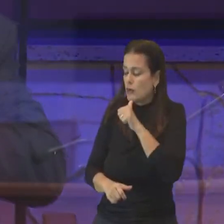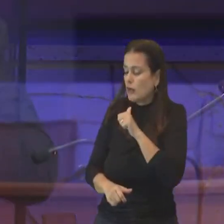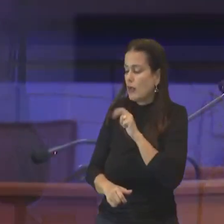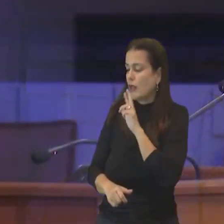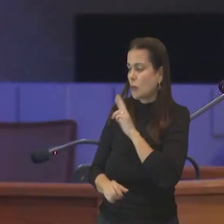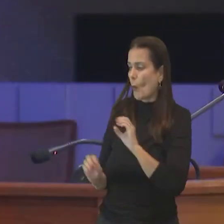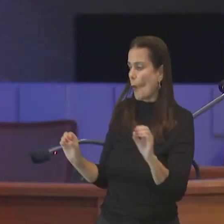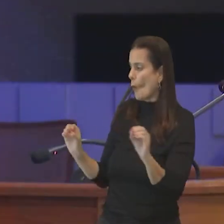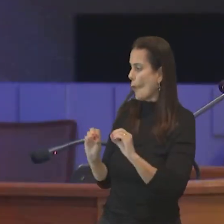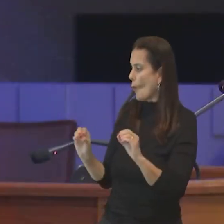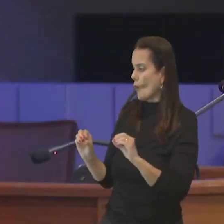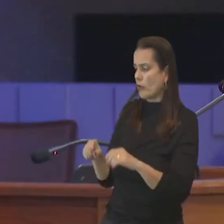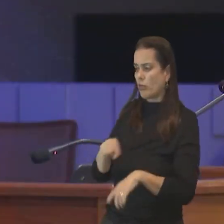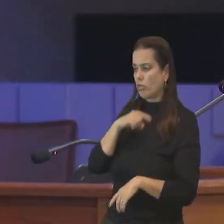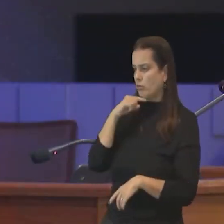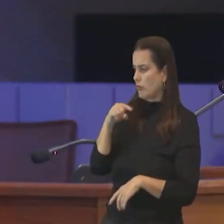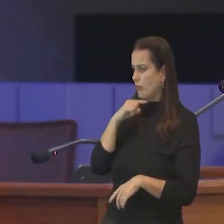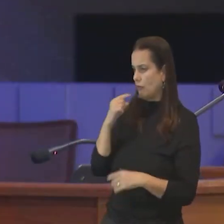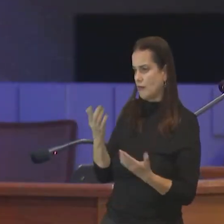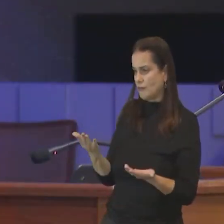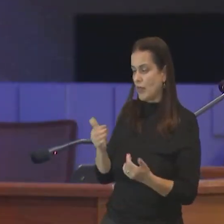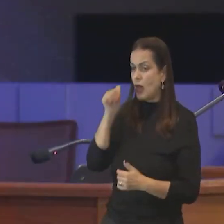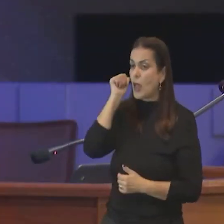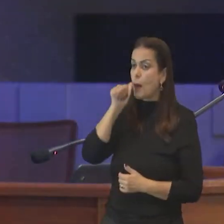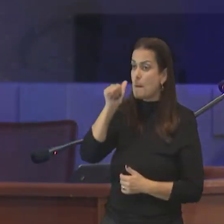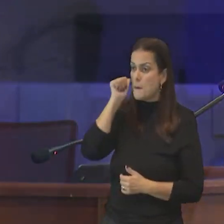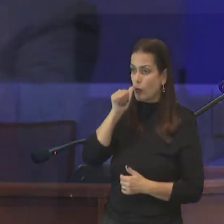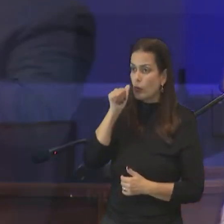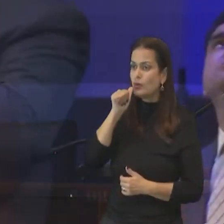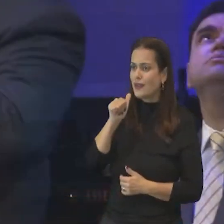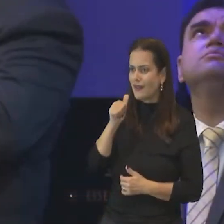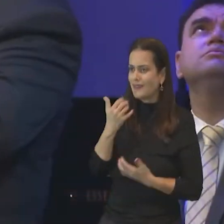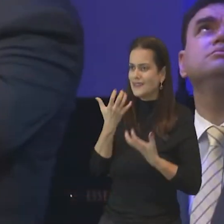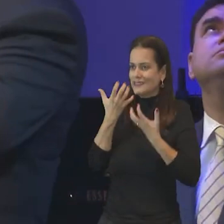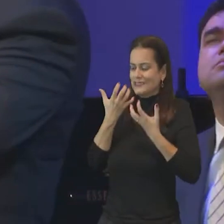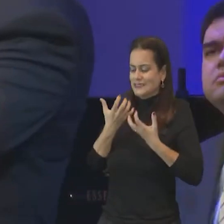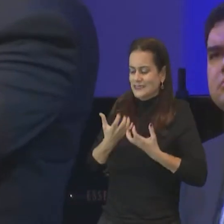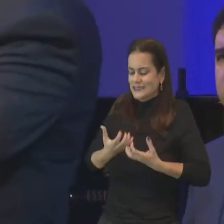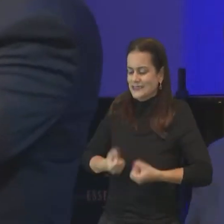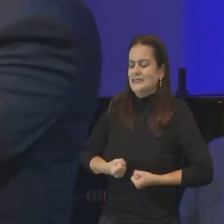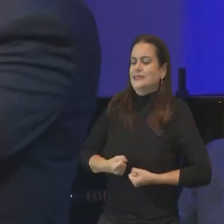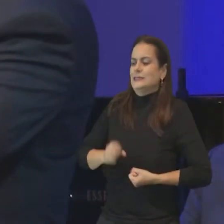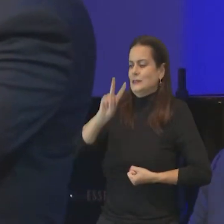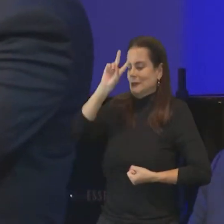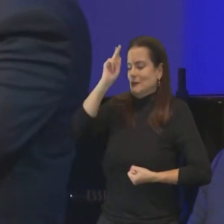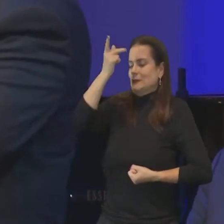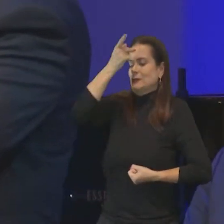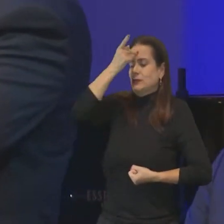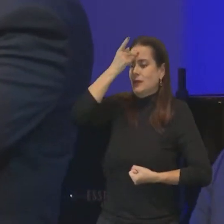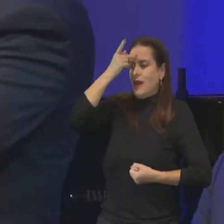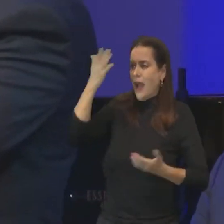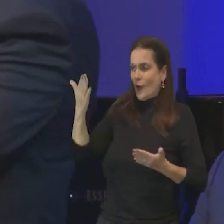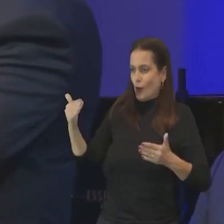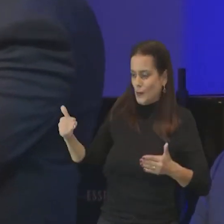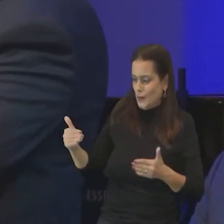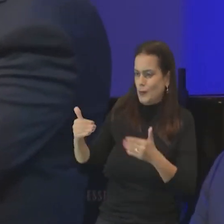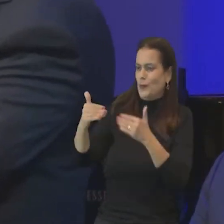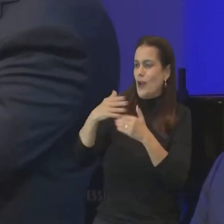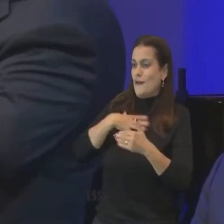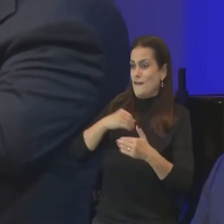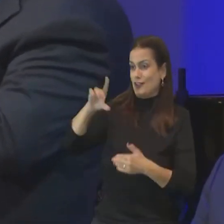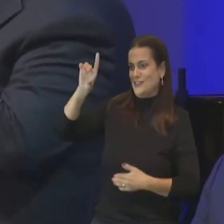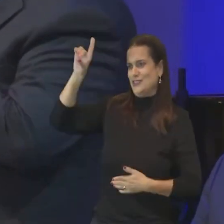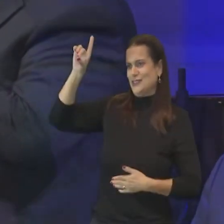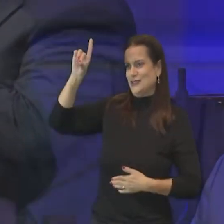ninguém, Senhor. Esta mulher se converteu e entendeu que ela estava diante do Filho de Deus. Sabem por quê,